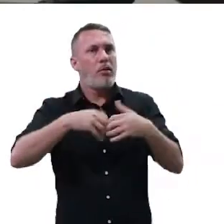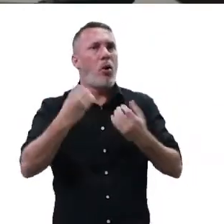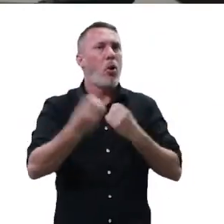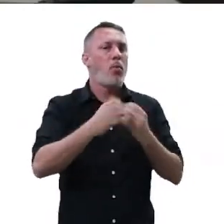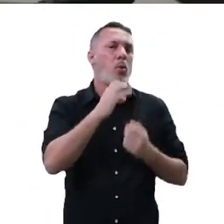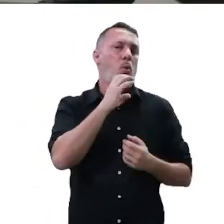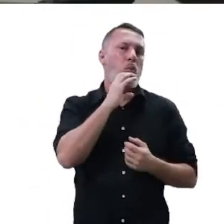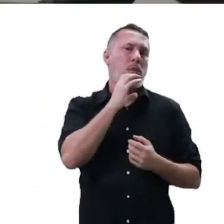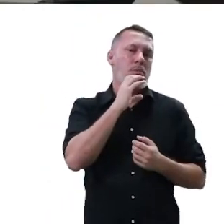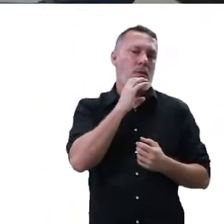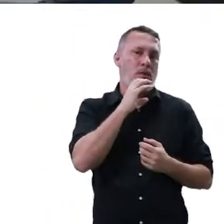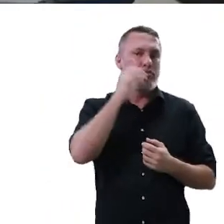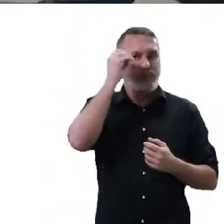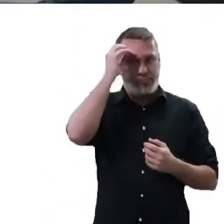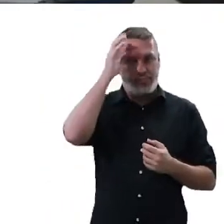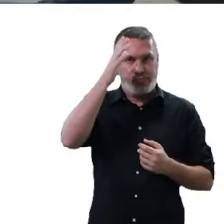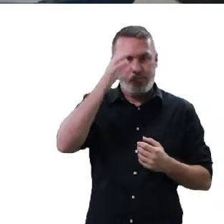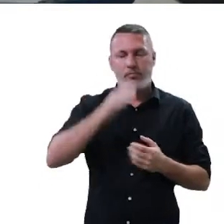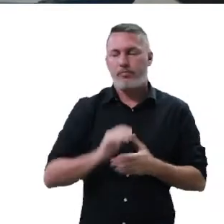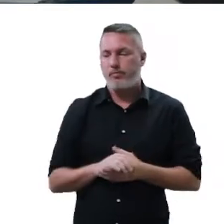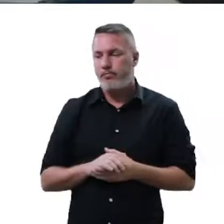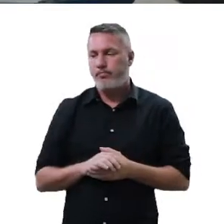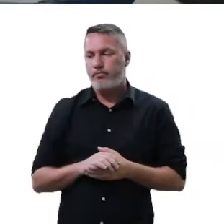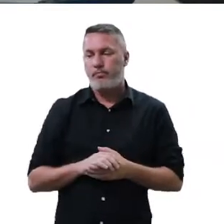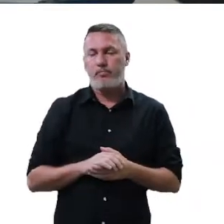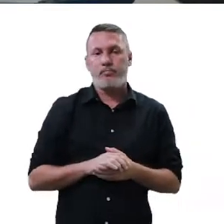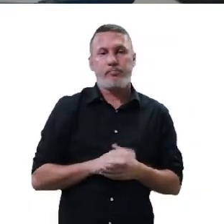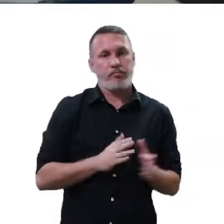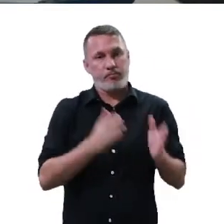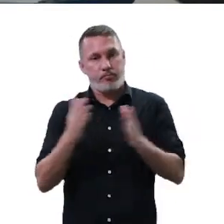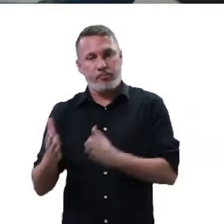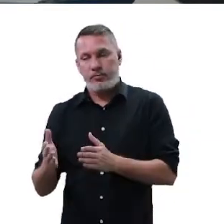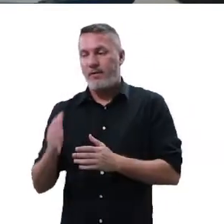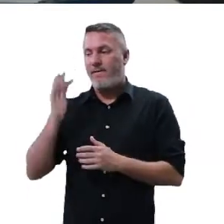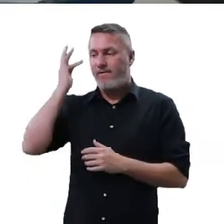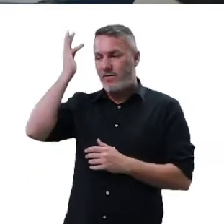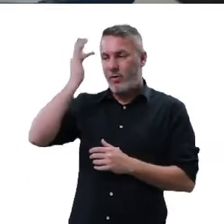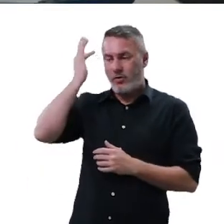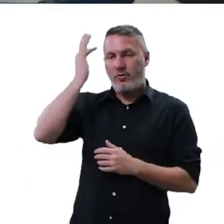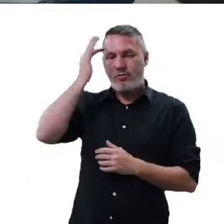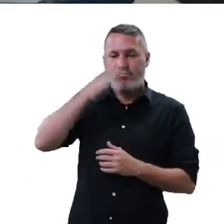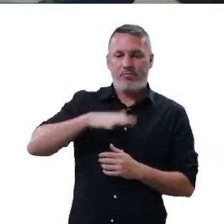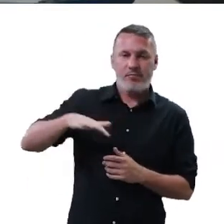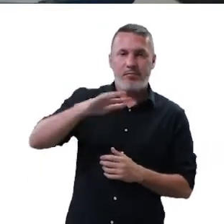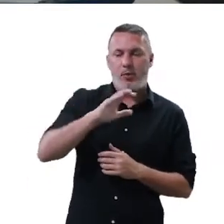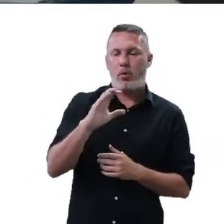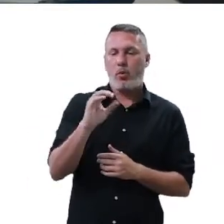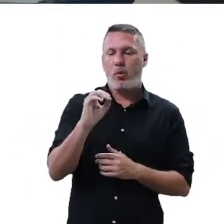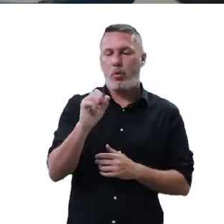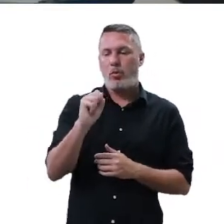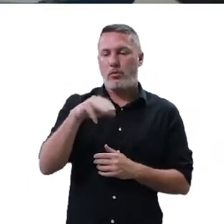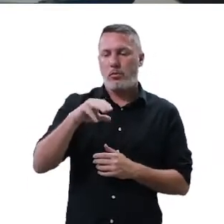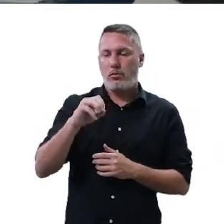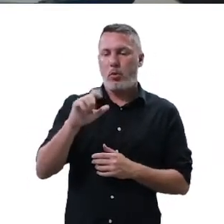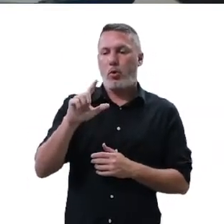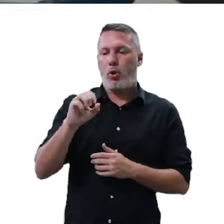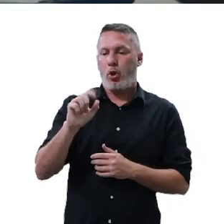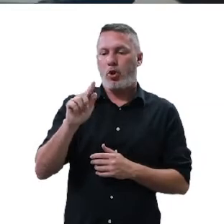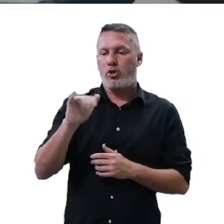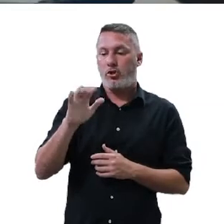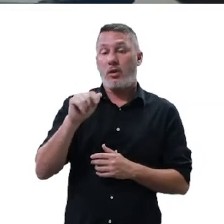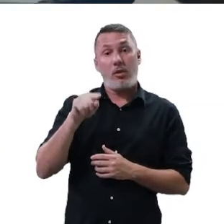de racionalização do conhecimento. Então vejam, essa filosofia chamada filosofia